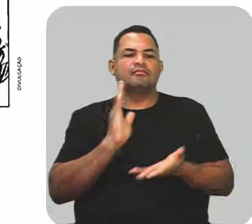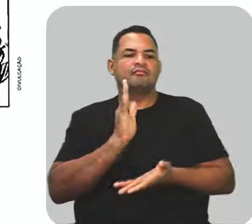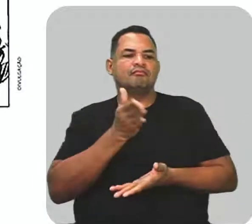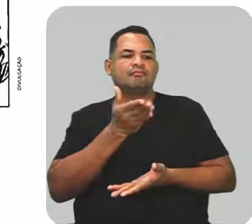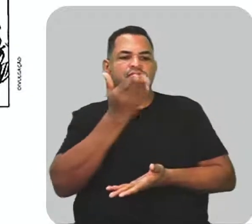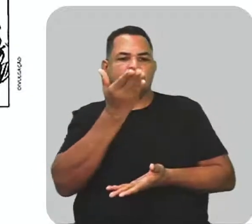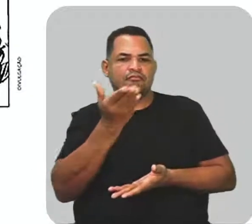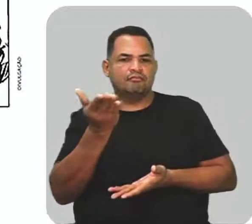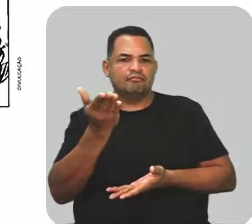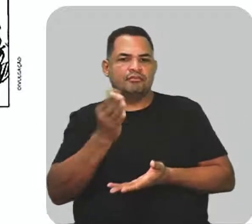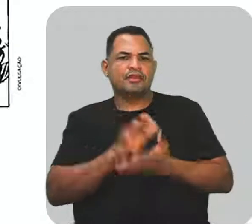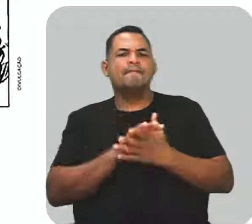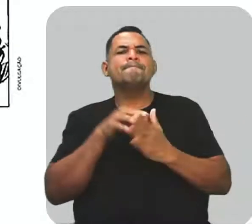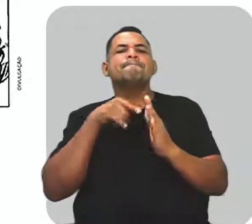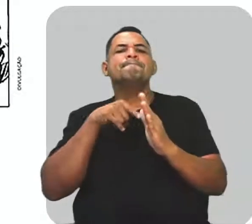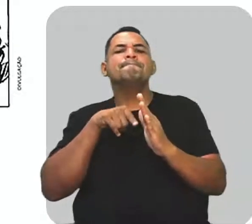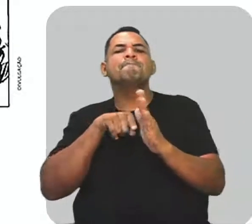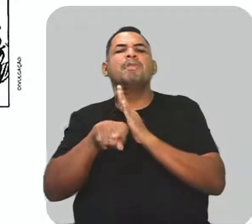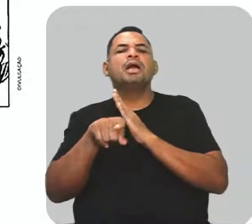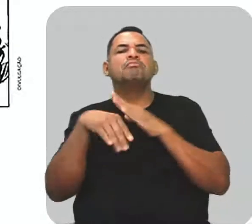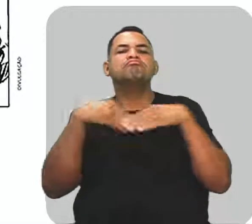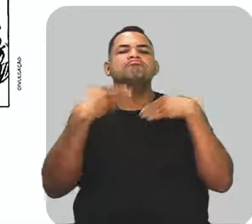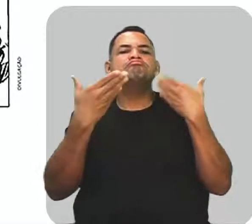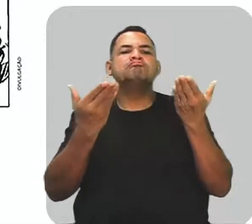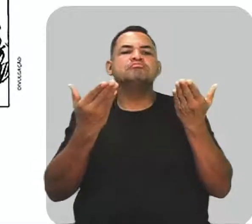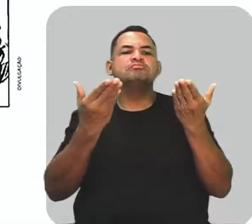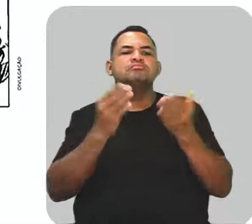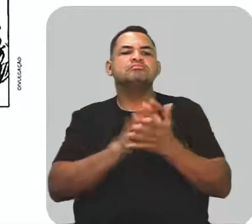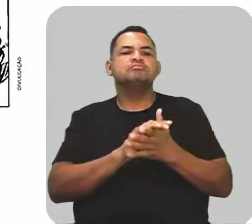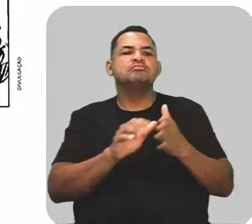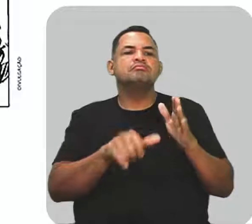já, né, a indagação. No primeiro